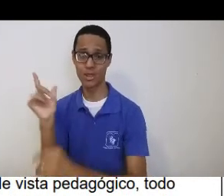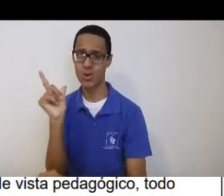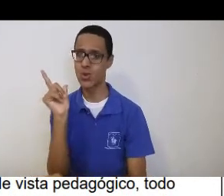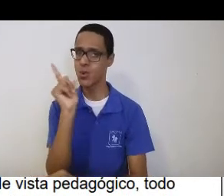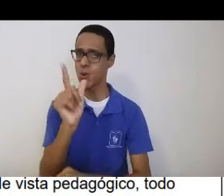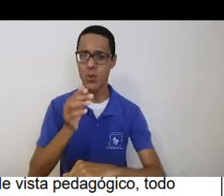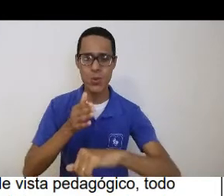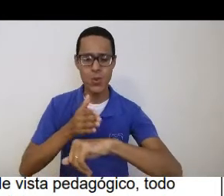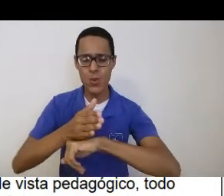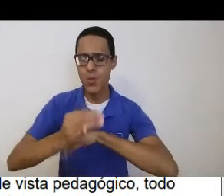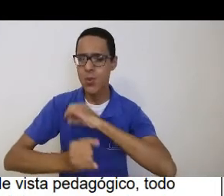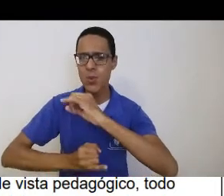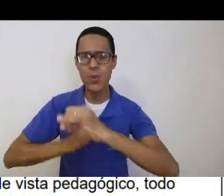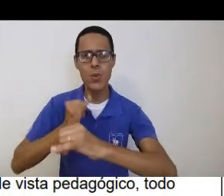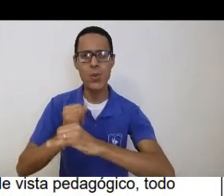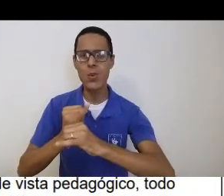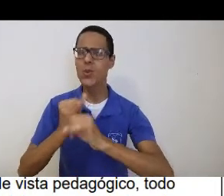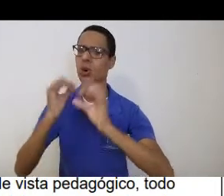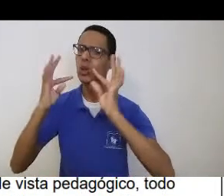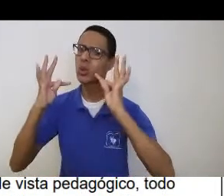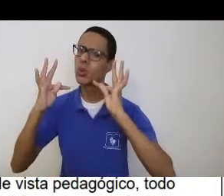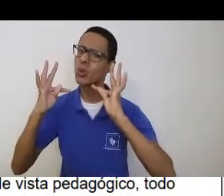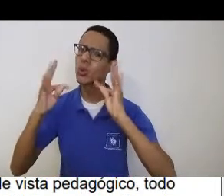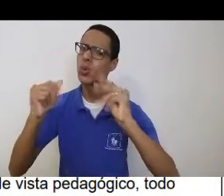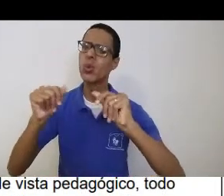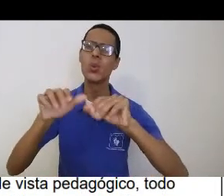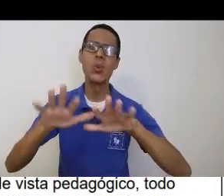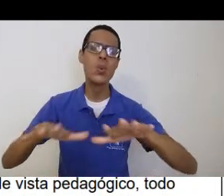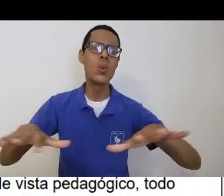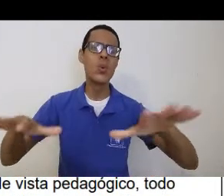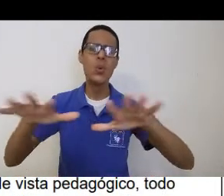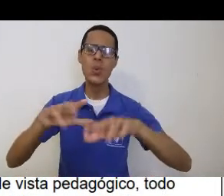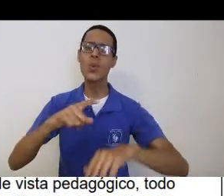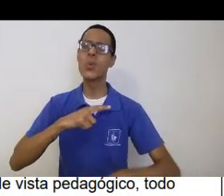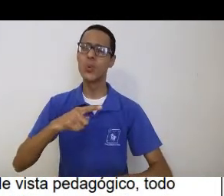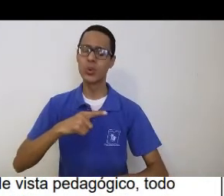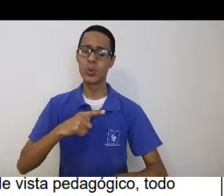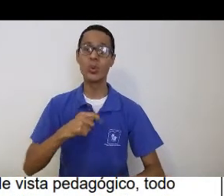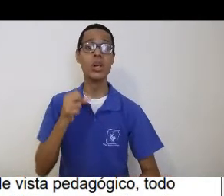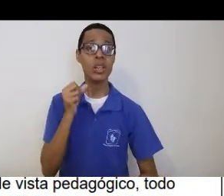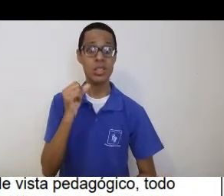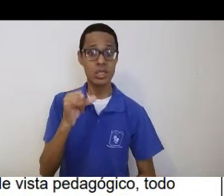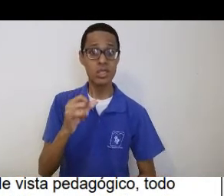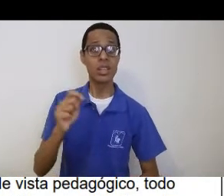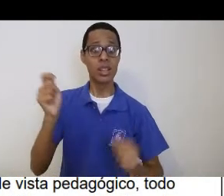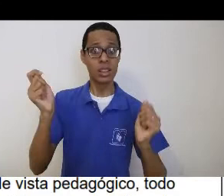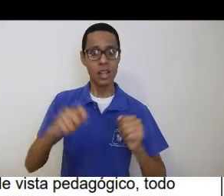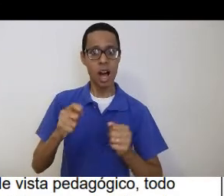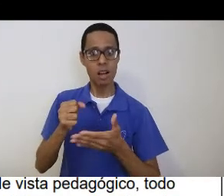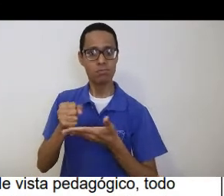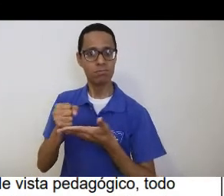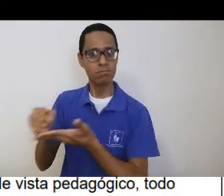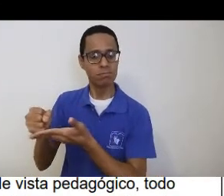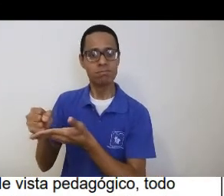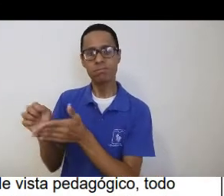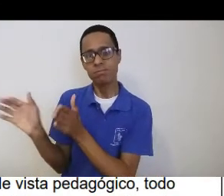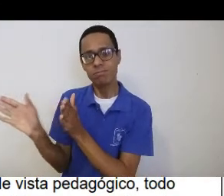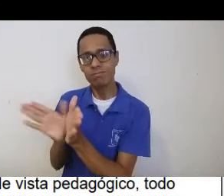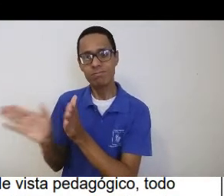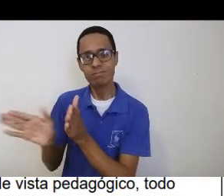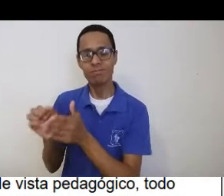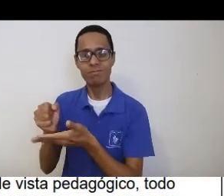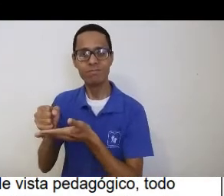de usufruir da tecnologia que hoje nós temos. Né? Todos têm a possibilidade. Quando